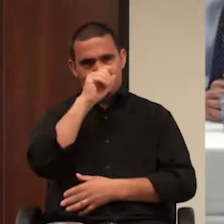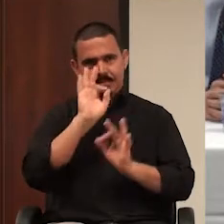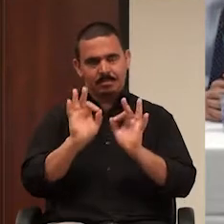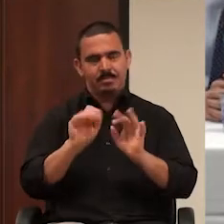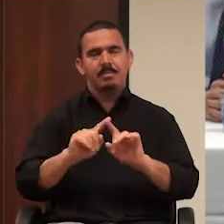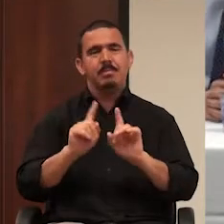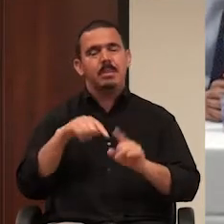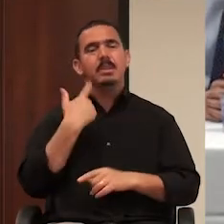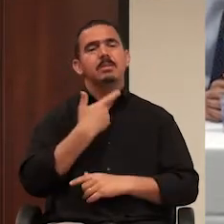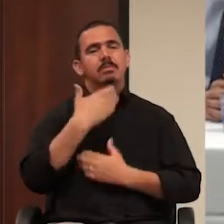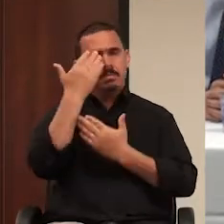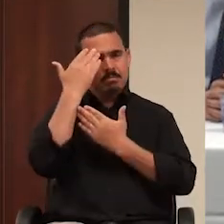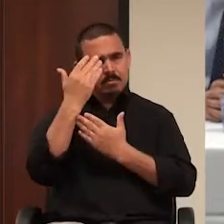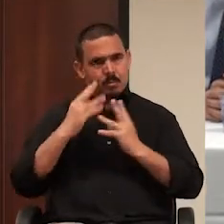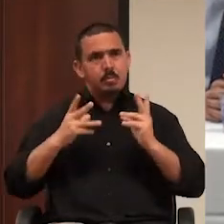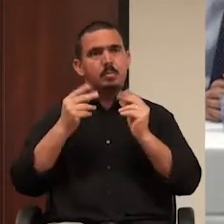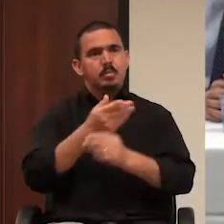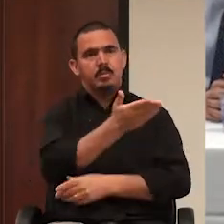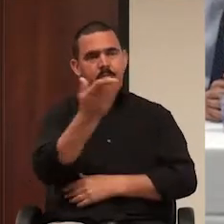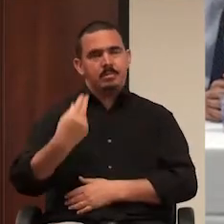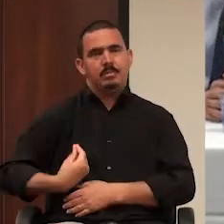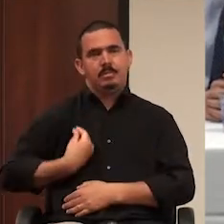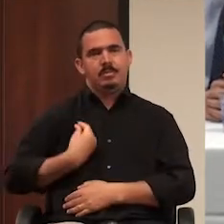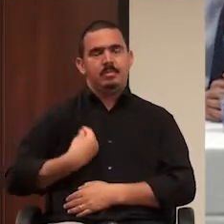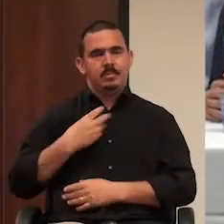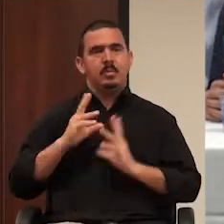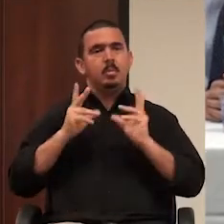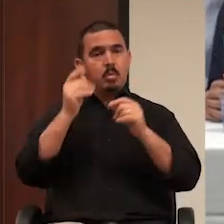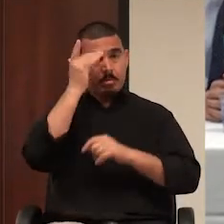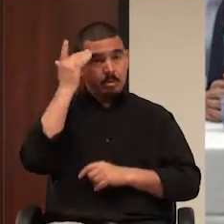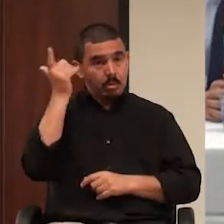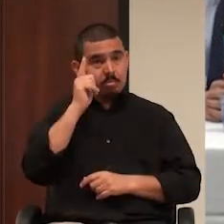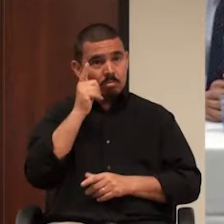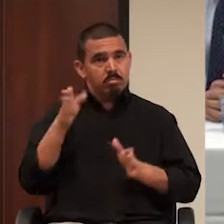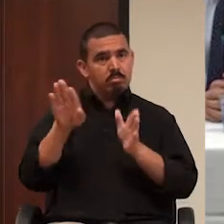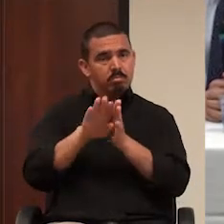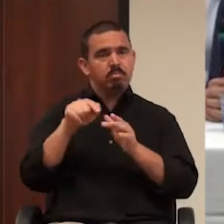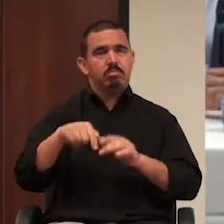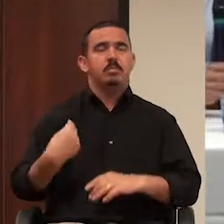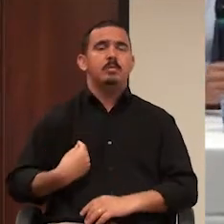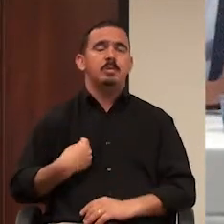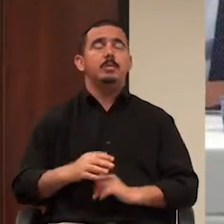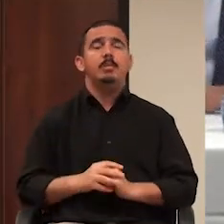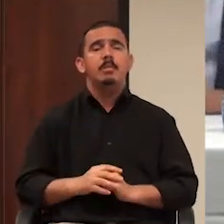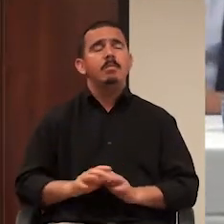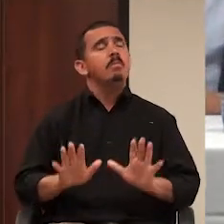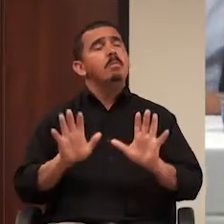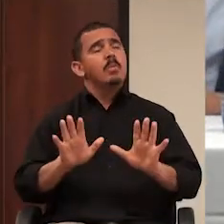então a gente tem sempre que agradecer a presença dos que conseguem comparecer. Bom,